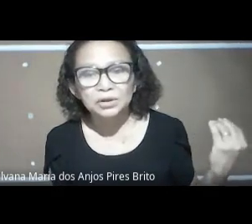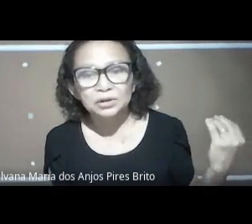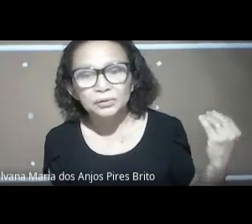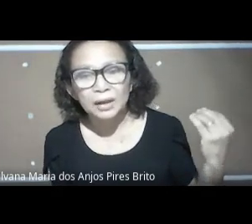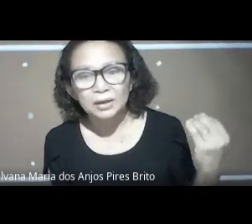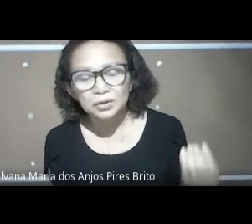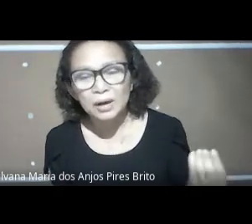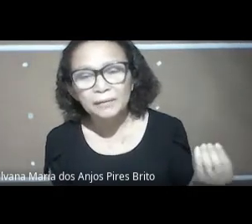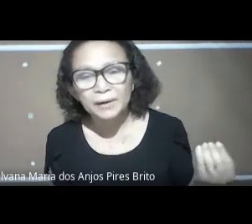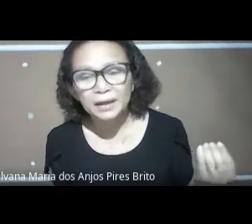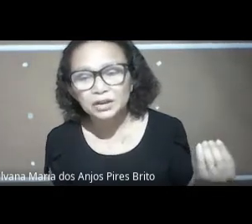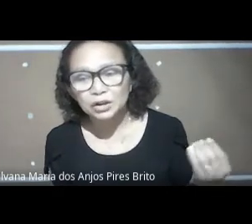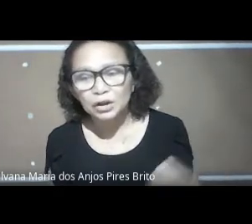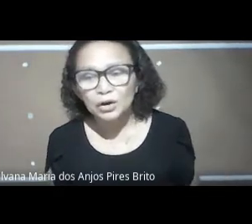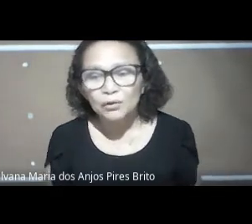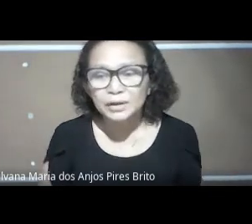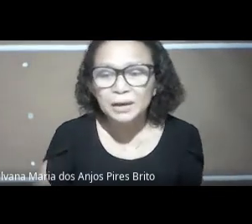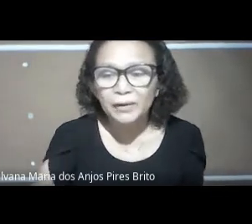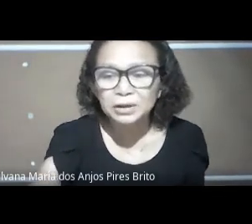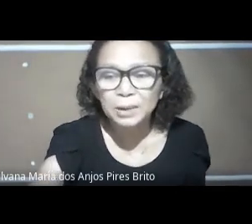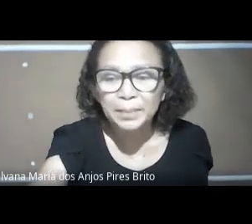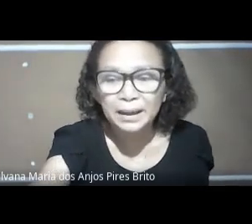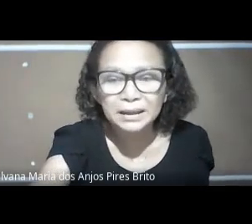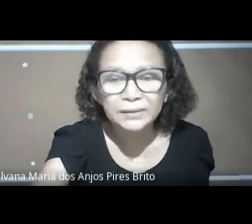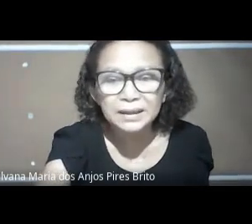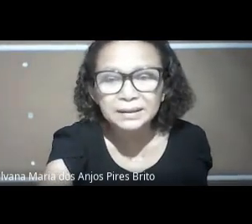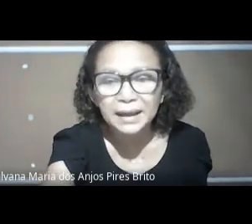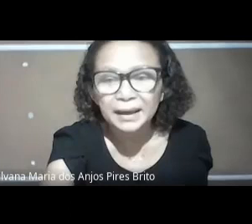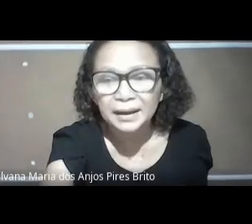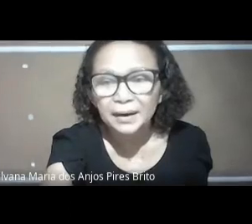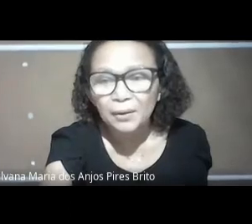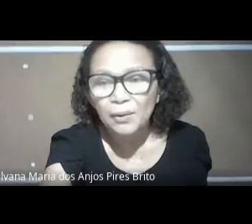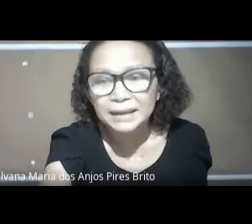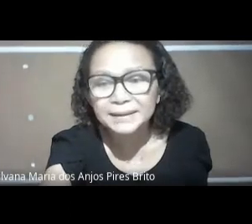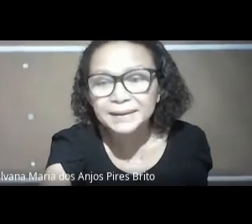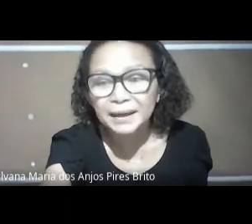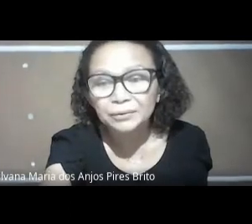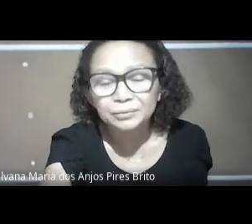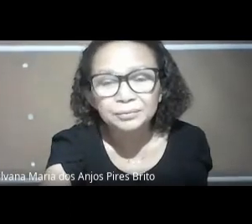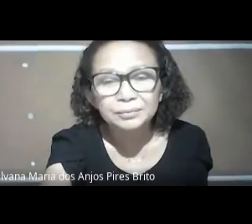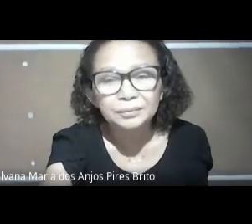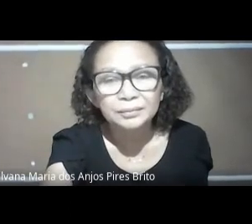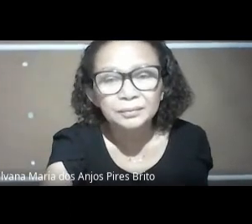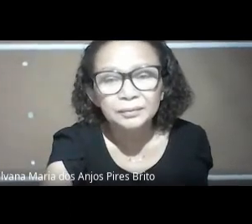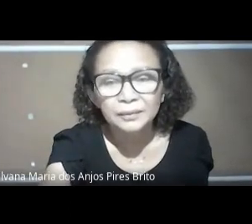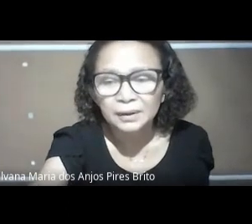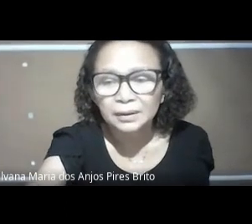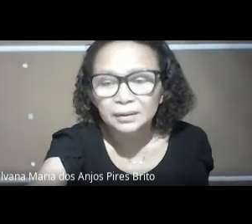pessoa surda estiver em sua frente, você pode apenas fazer um aceno,